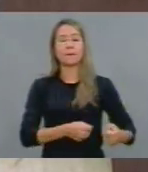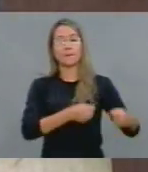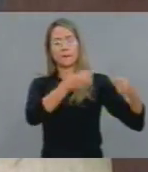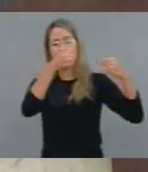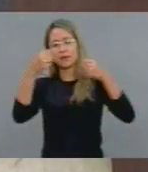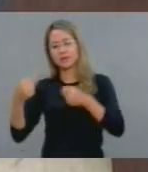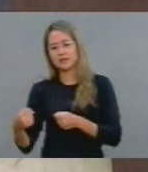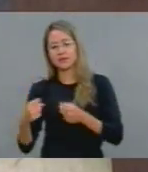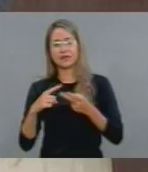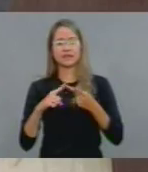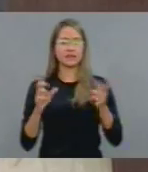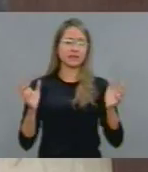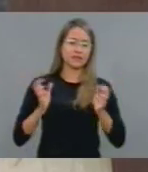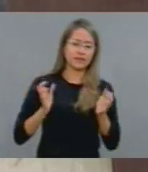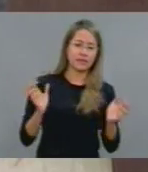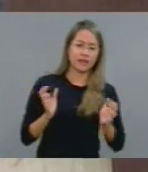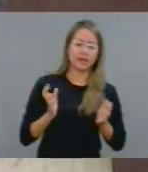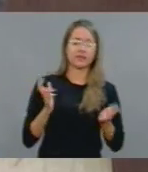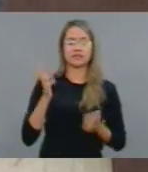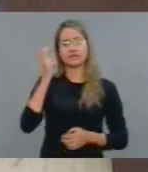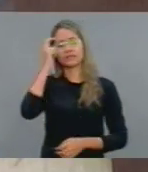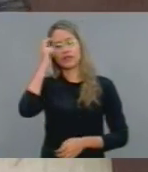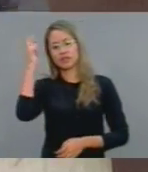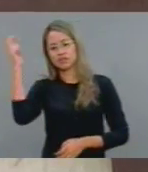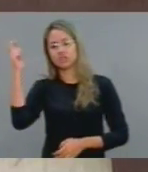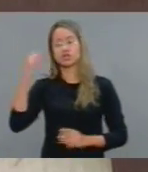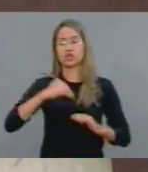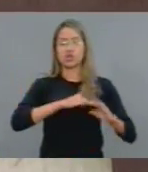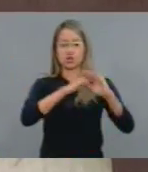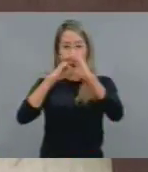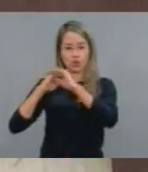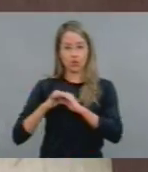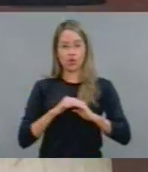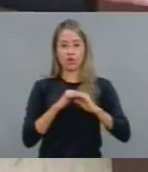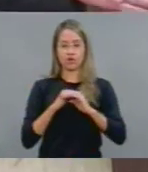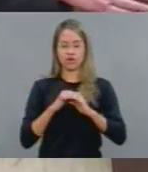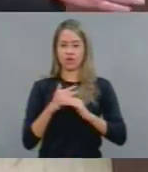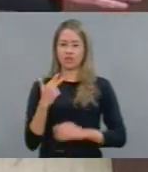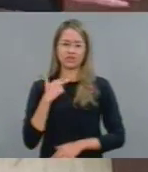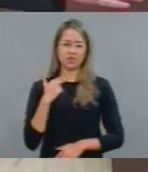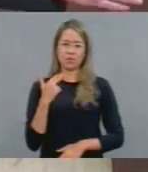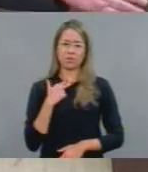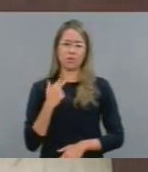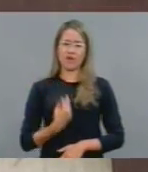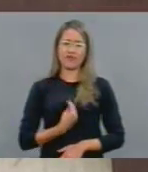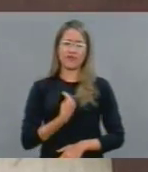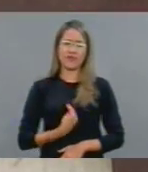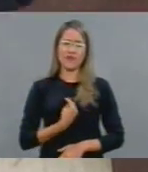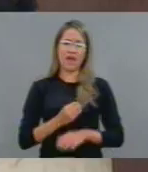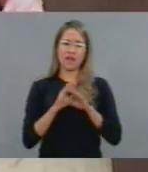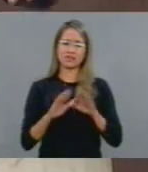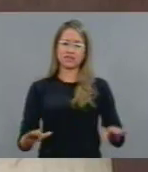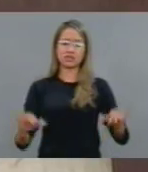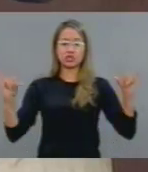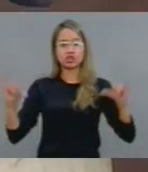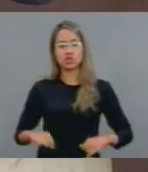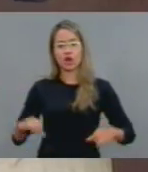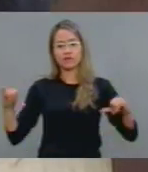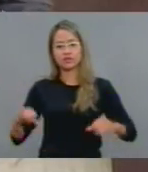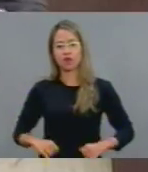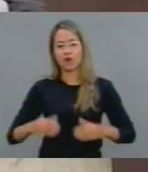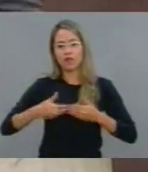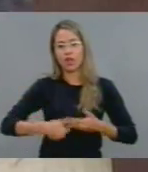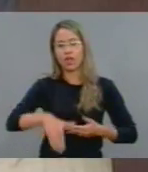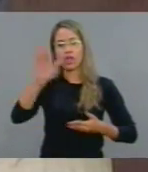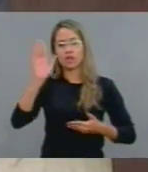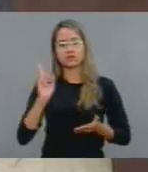do saber. Nós não podemos continuar indefinidamente vivendo esse pesadelo de um governo que